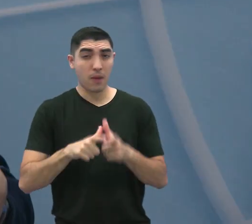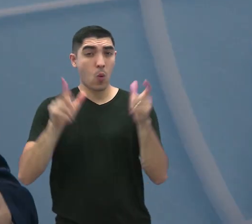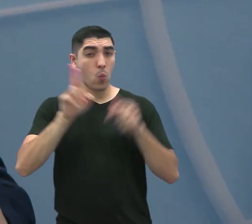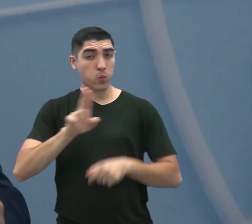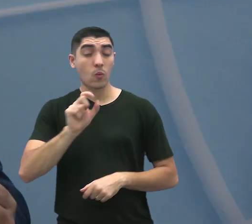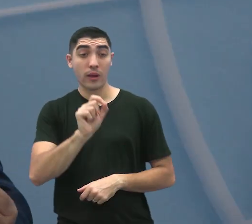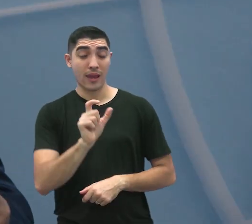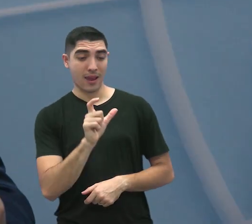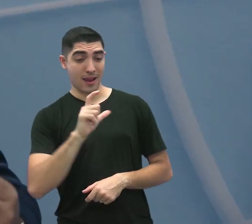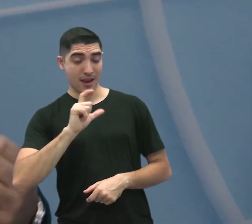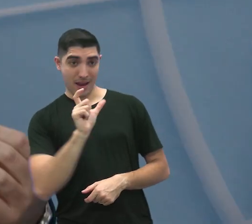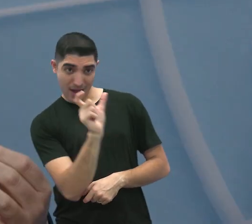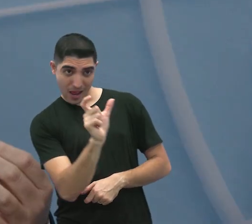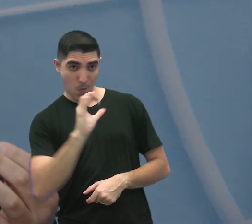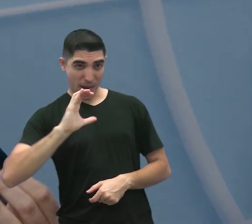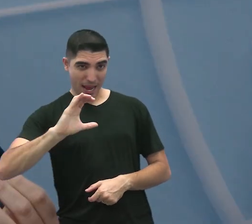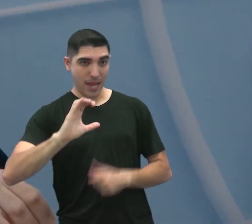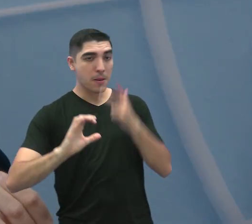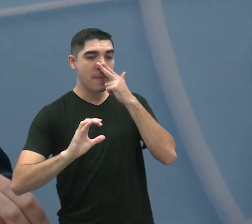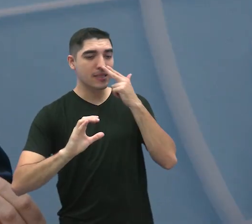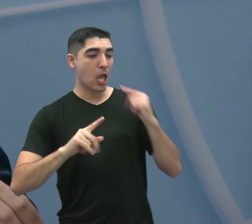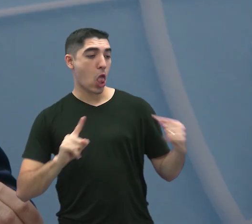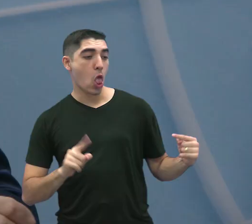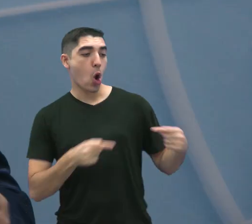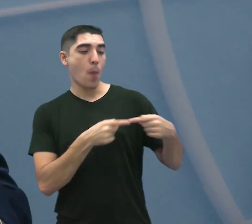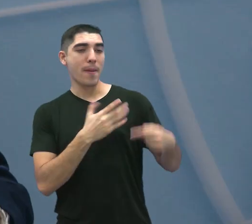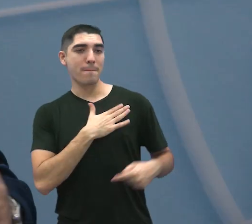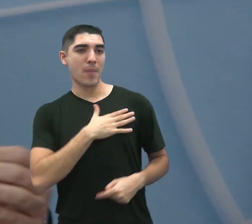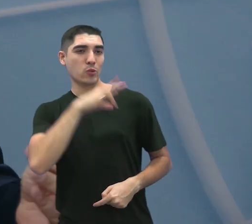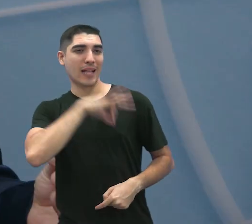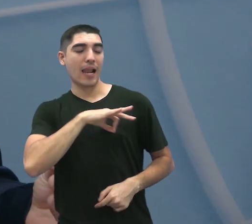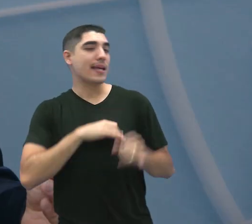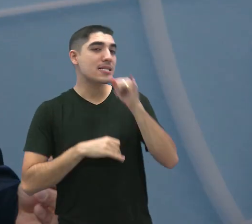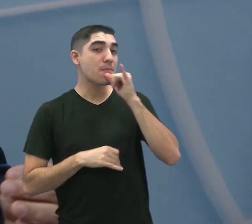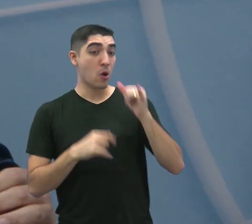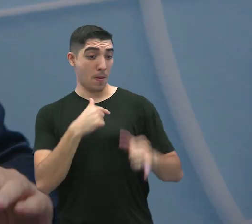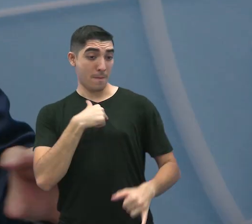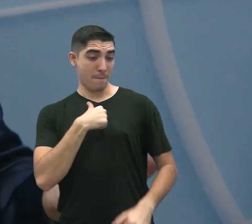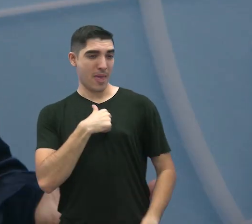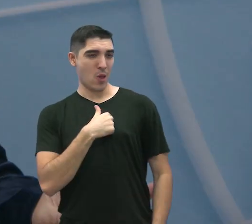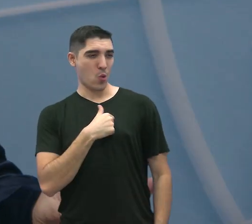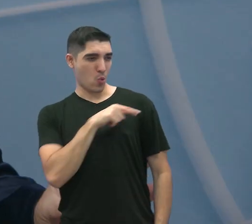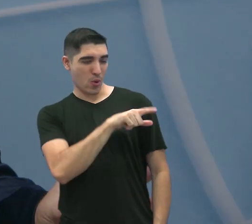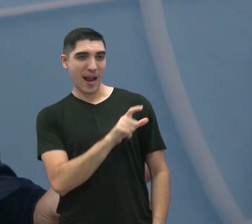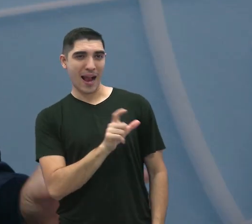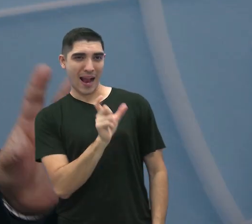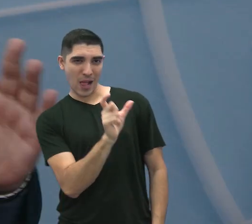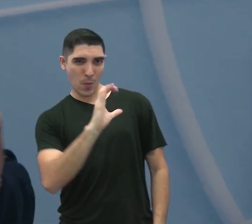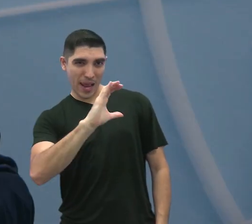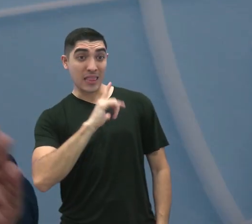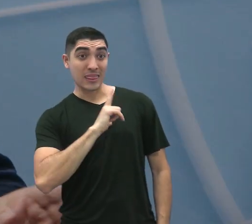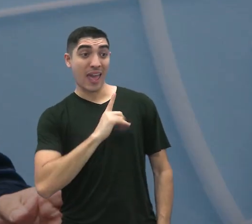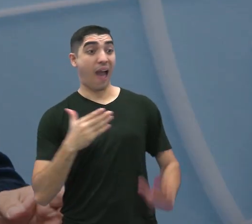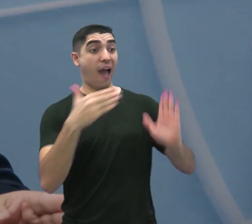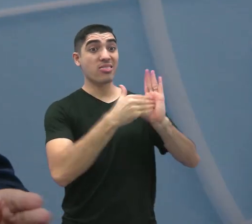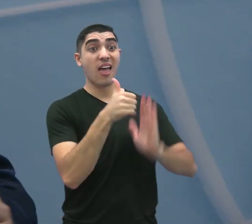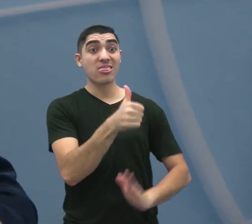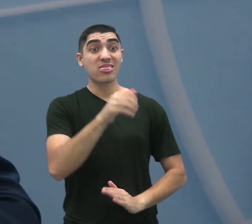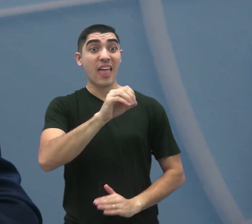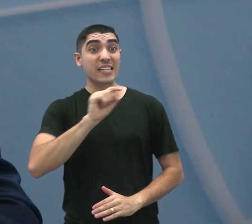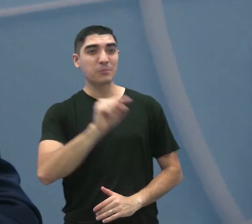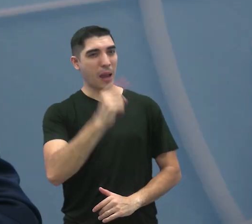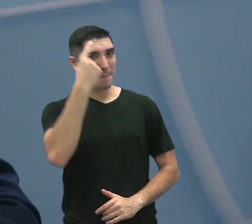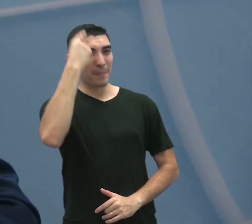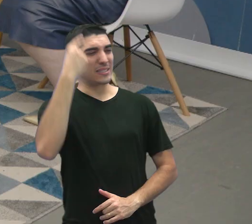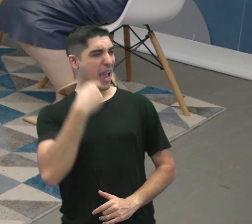crédito como uma extensão do salário, né? Tem ali 10 mil de limite, achando que o dinheiro é dele. Isso aí é uma ilusão total, não é?